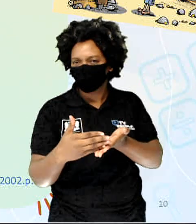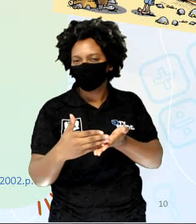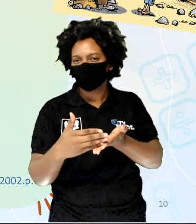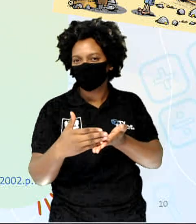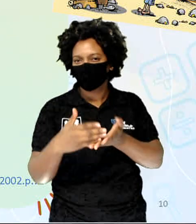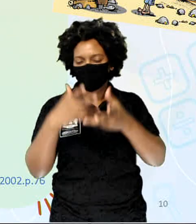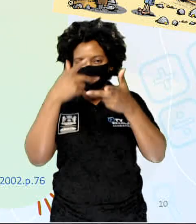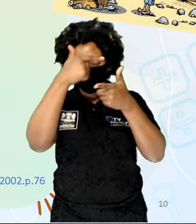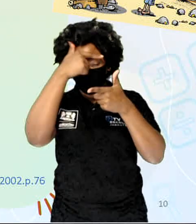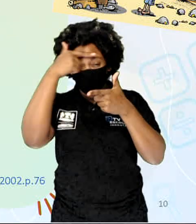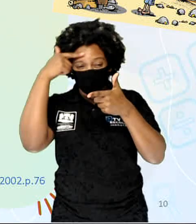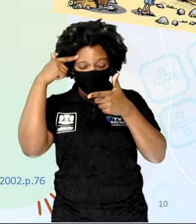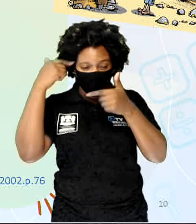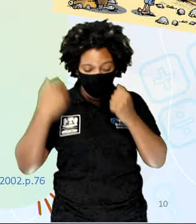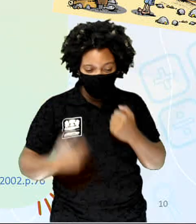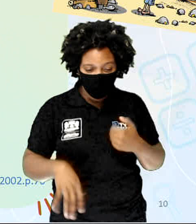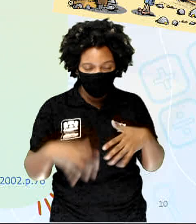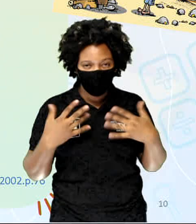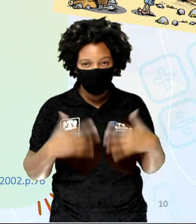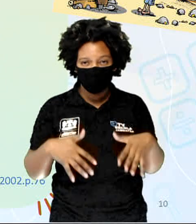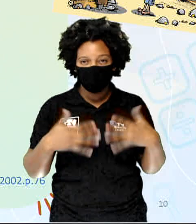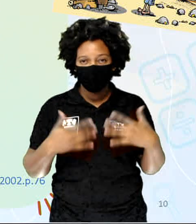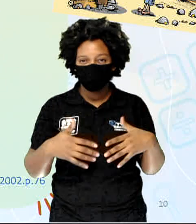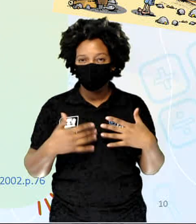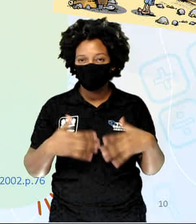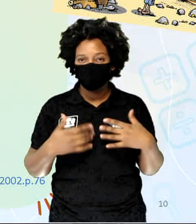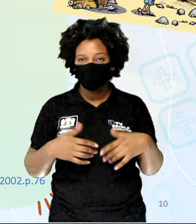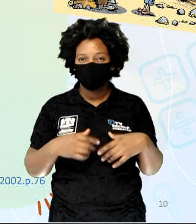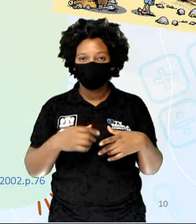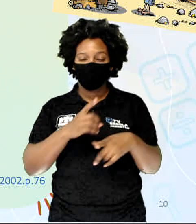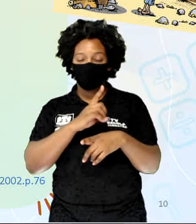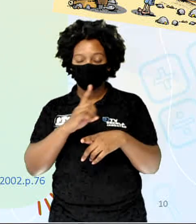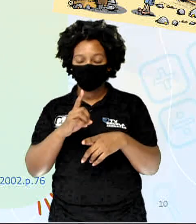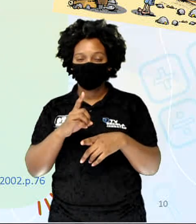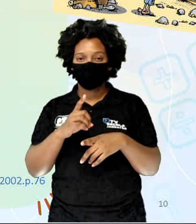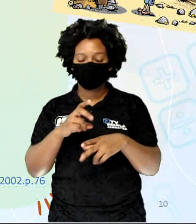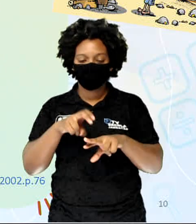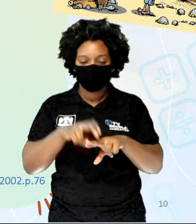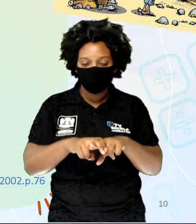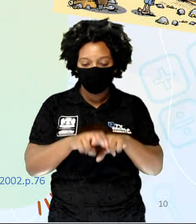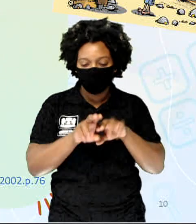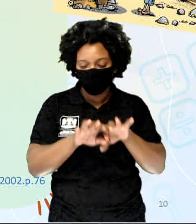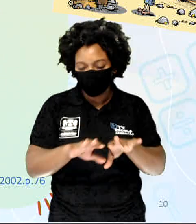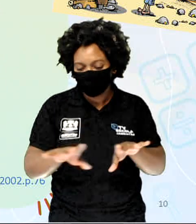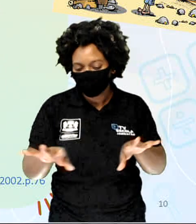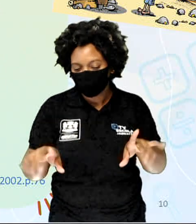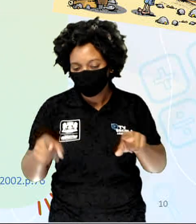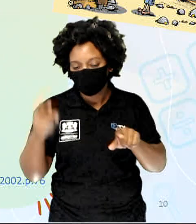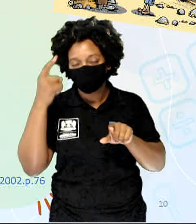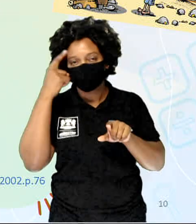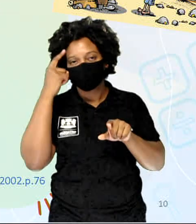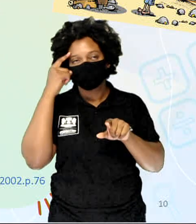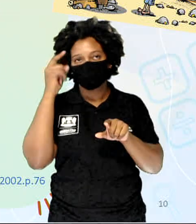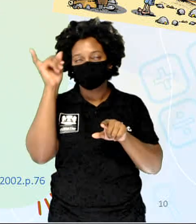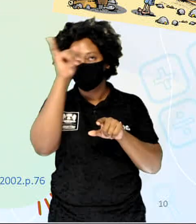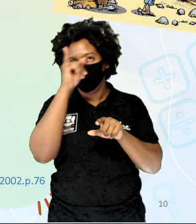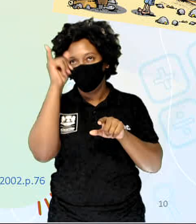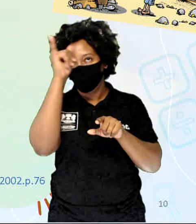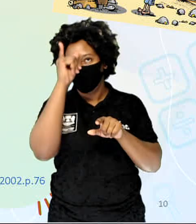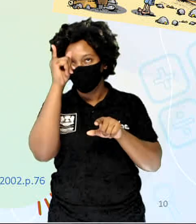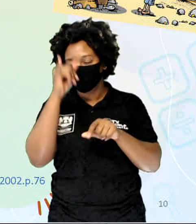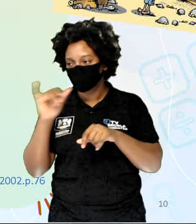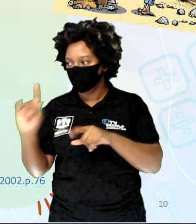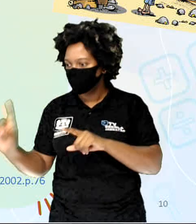de meio-dia, temos aí a descrição do tempo. Ele estava sentado na poeira do caminho, imaginando bobagem, quando passou um